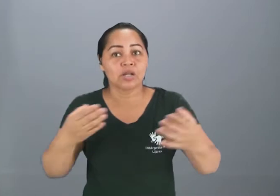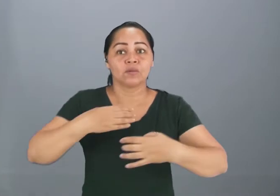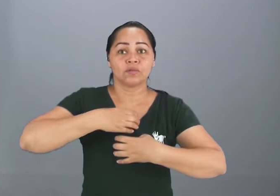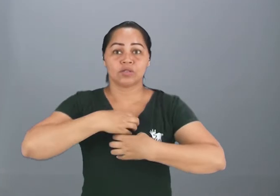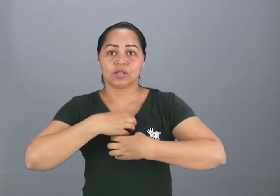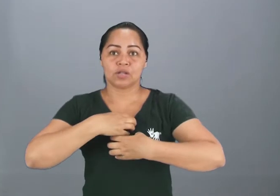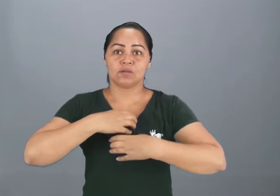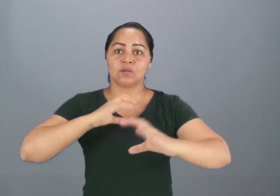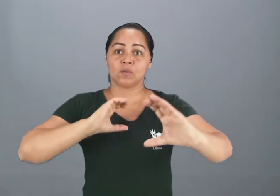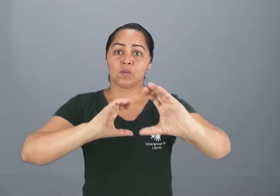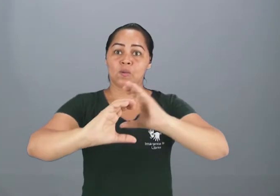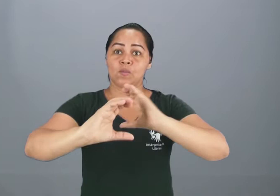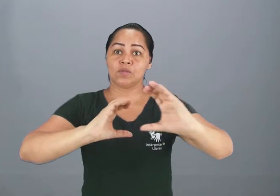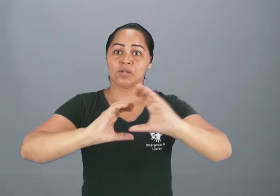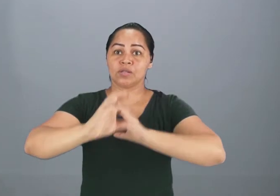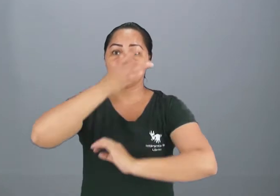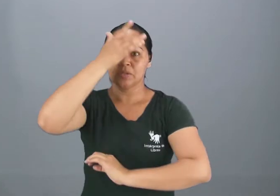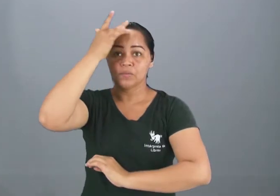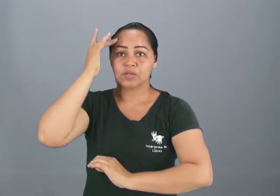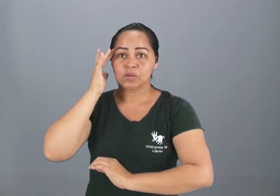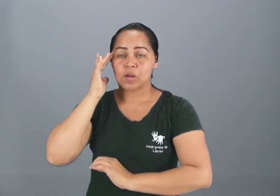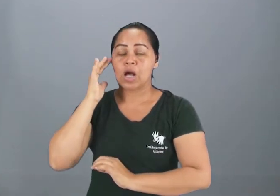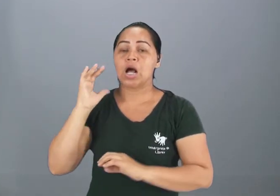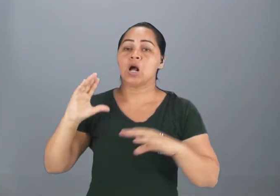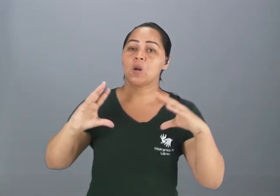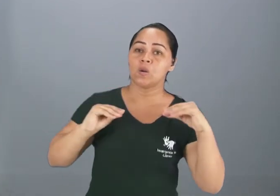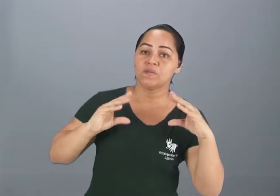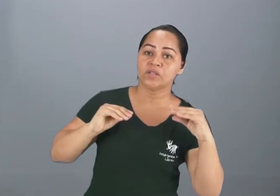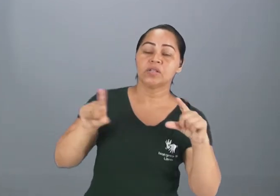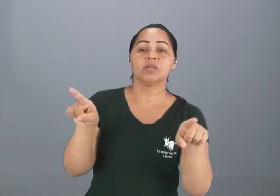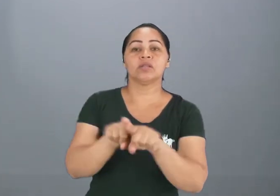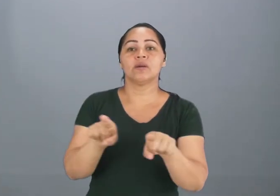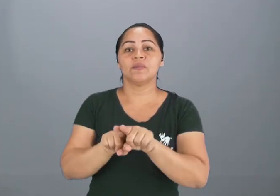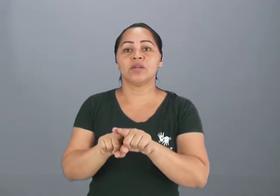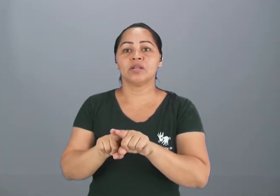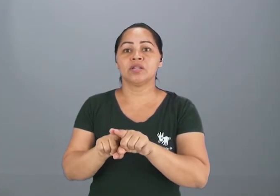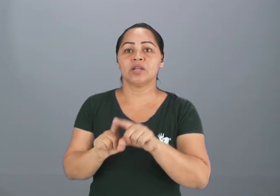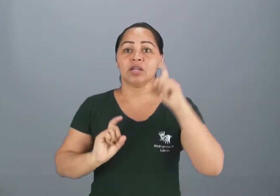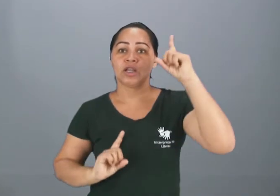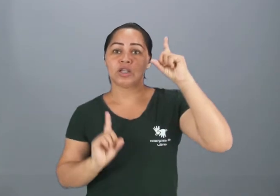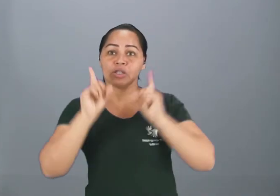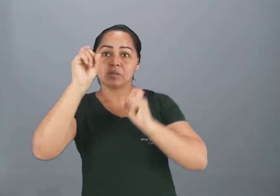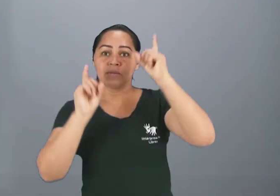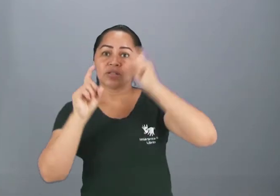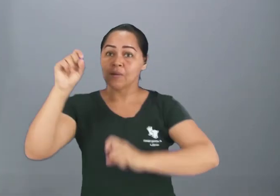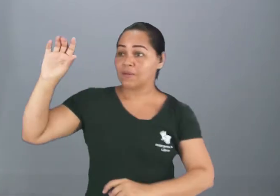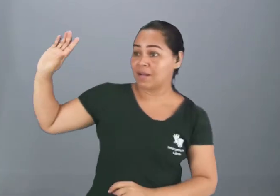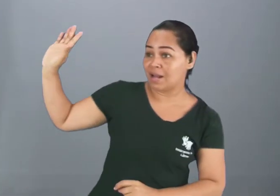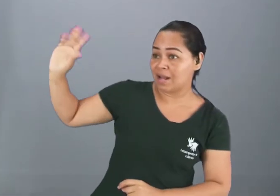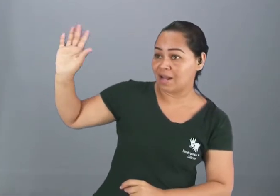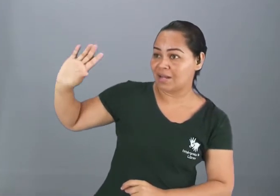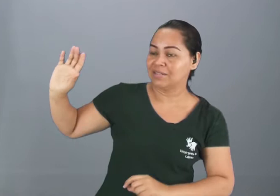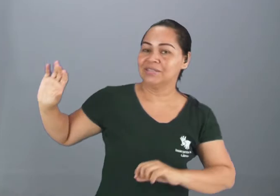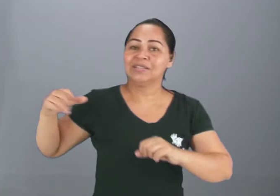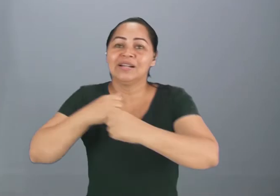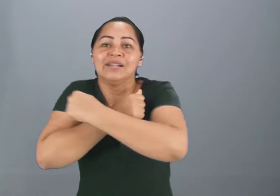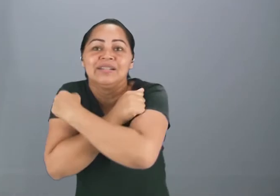se comunicar, não é apenas com palavras, como a gente trabalha muito isso em português, né? Mas tem muitas outras formas da gente